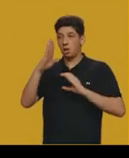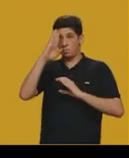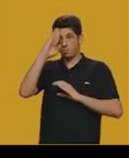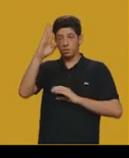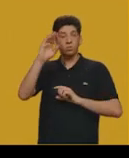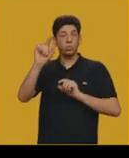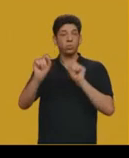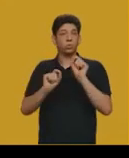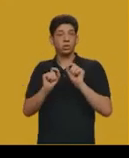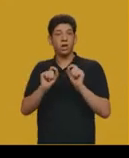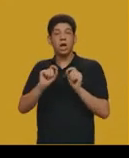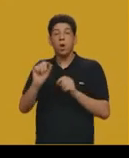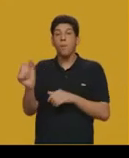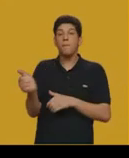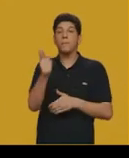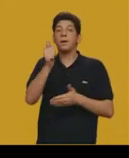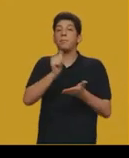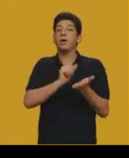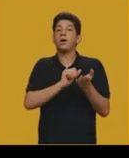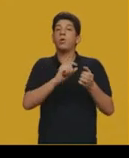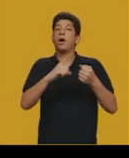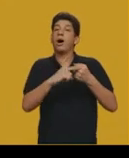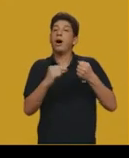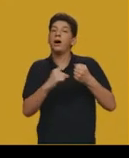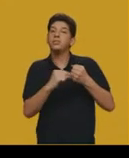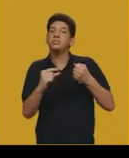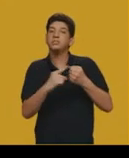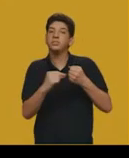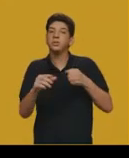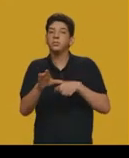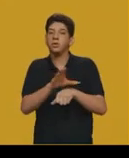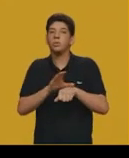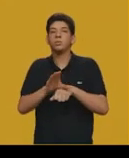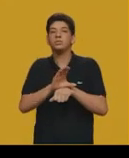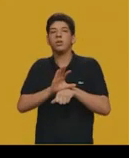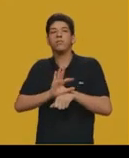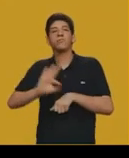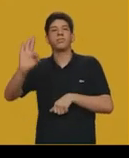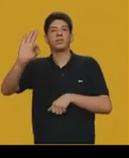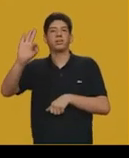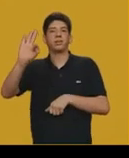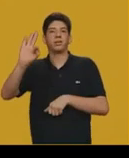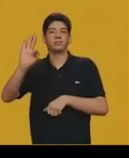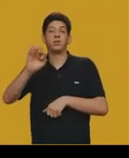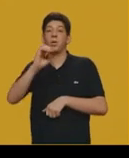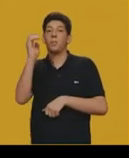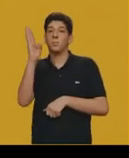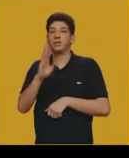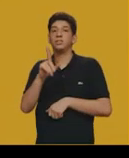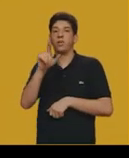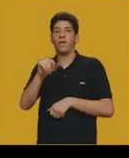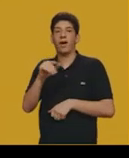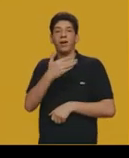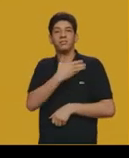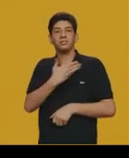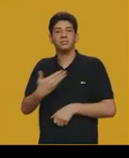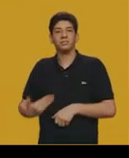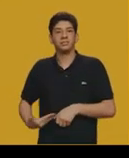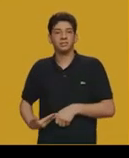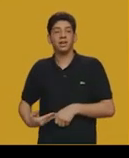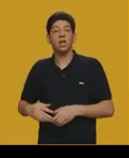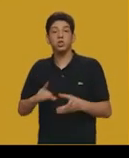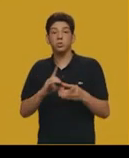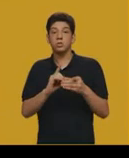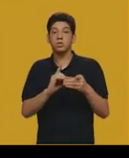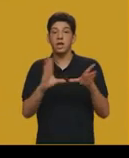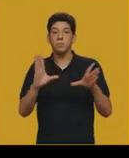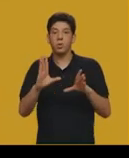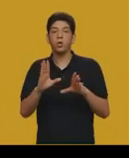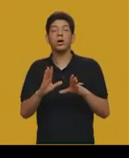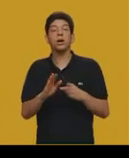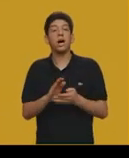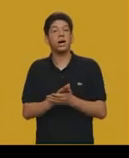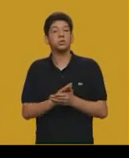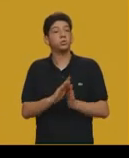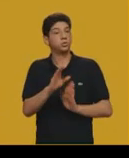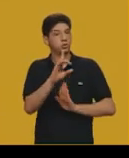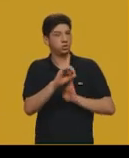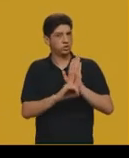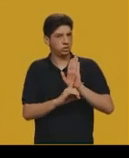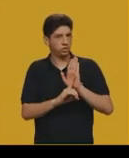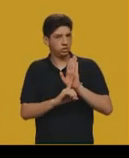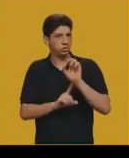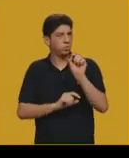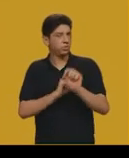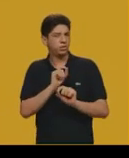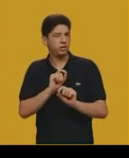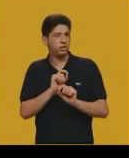primeiro artigo da Constituição Federal, o Brasil ele vai ser um Estado democrático de direito. Ou seja, o que é isso? É uma democracia